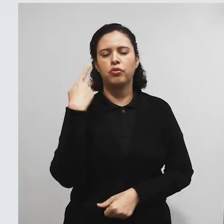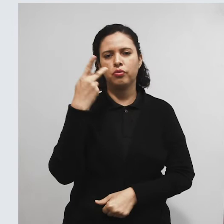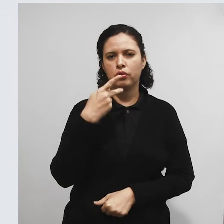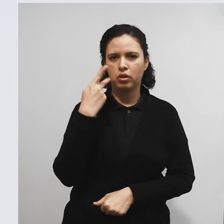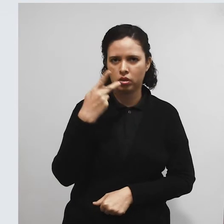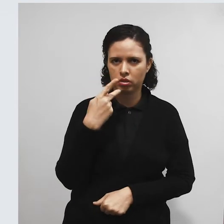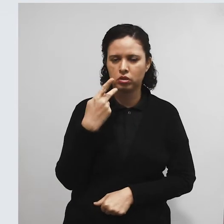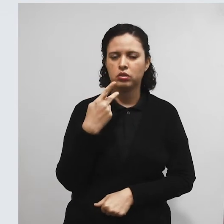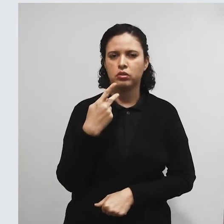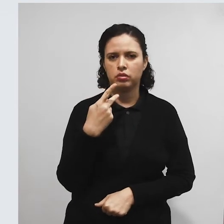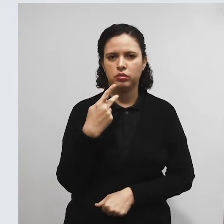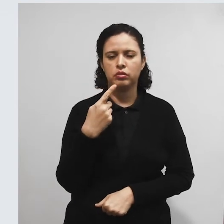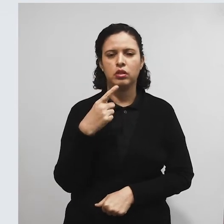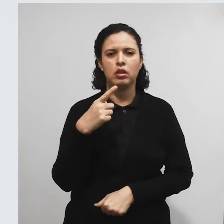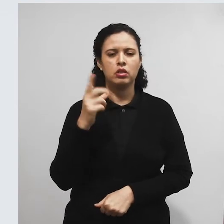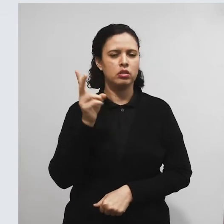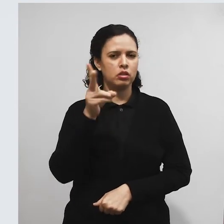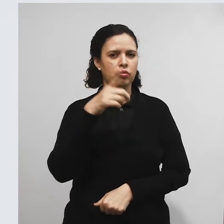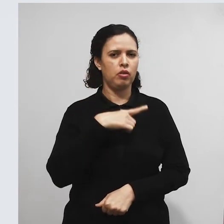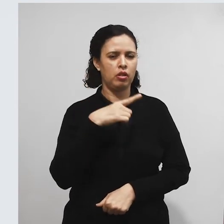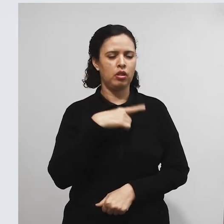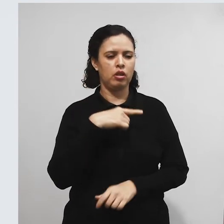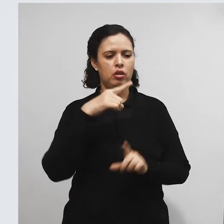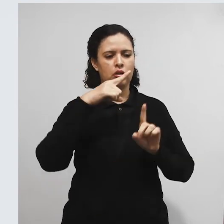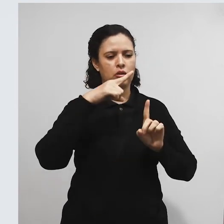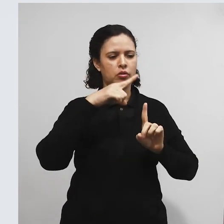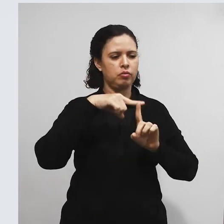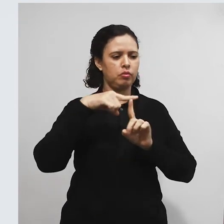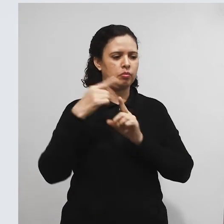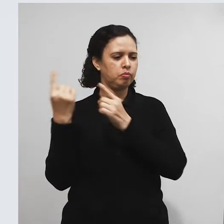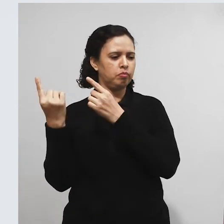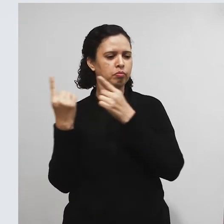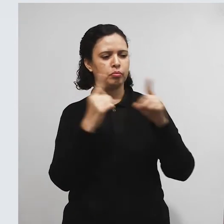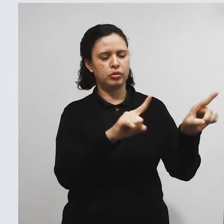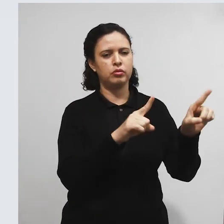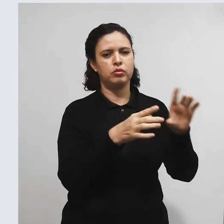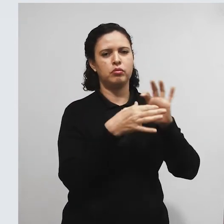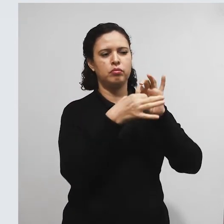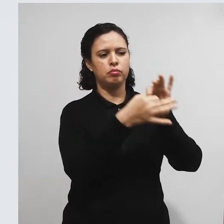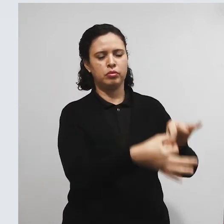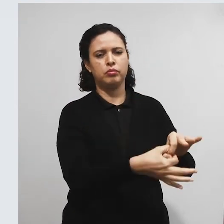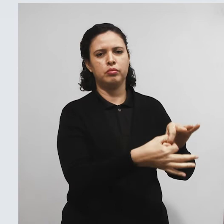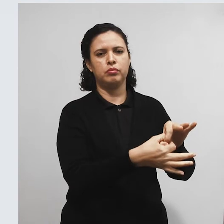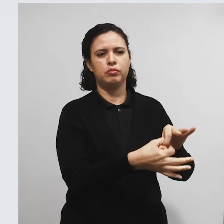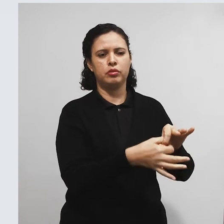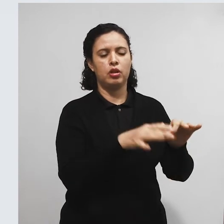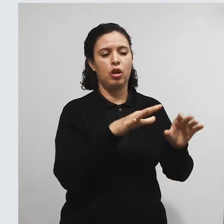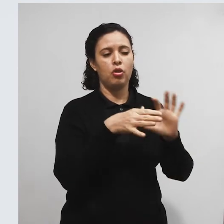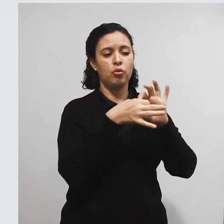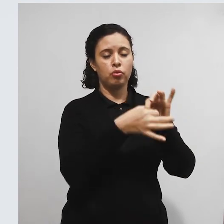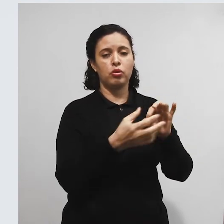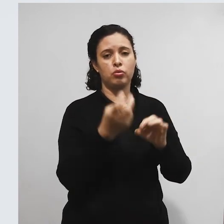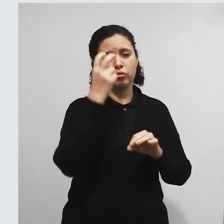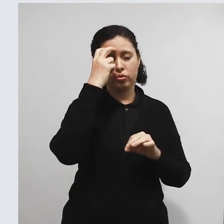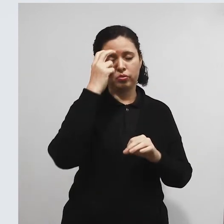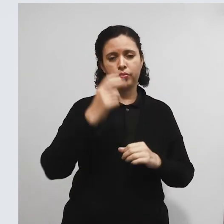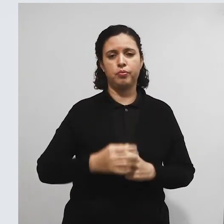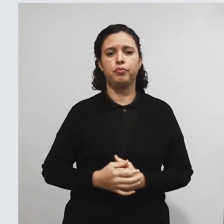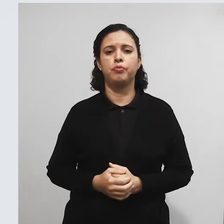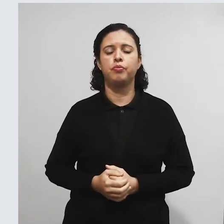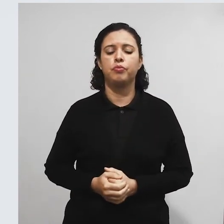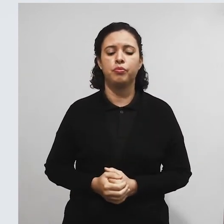né? Os outros indivíduos vão classificá-los num contexto mais cultural. E o conceito